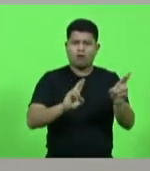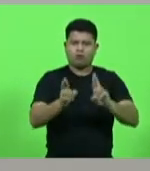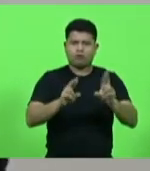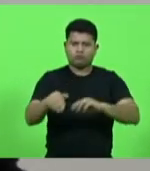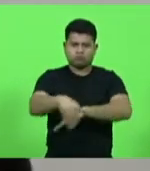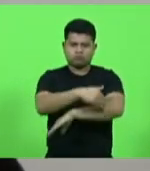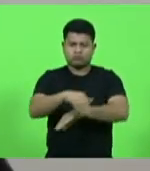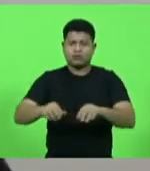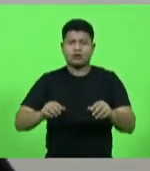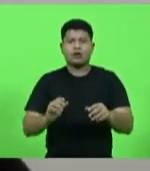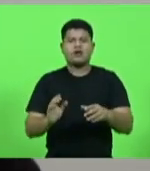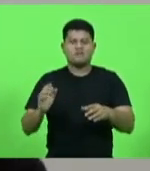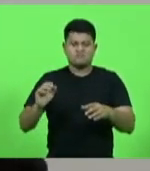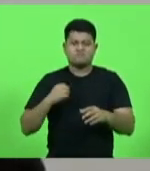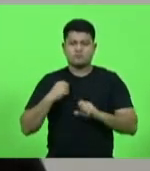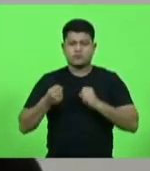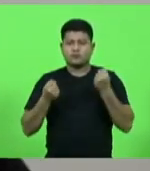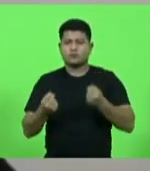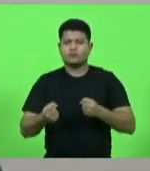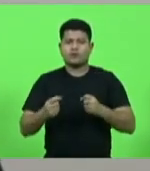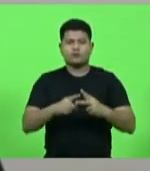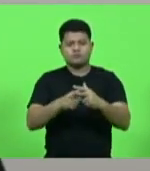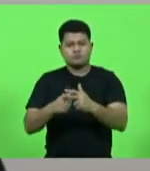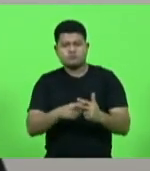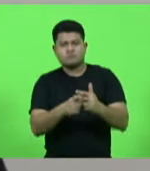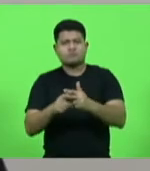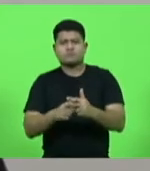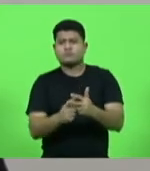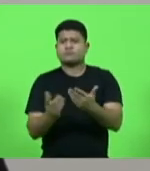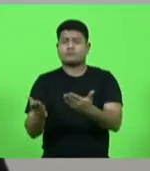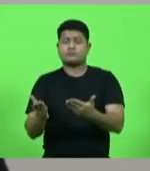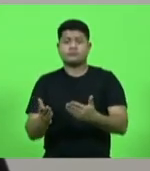Quem sabe desse o exemplo?